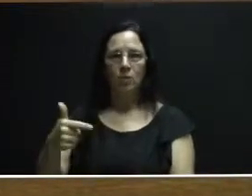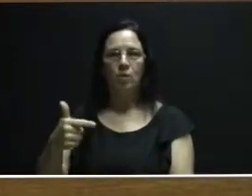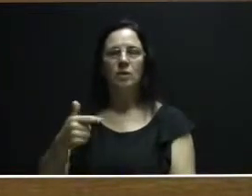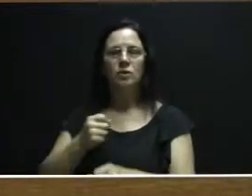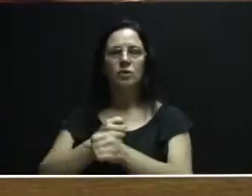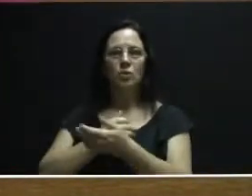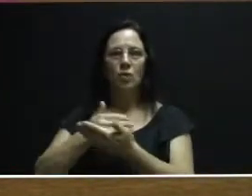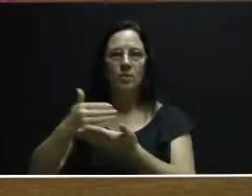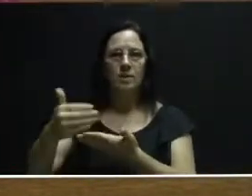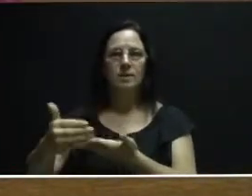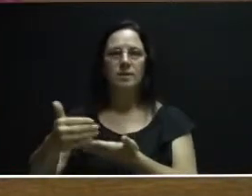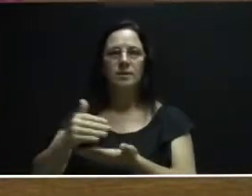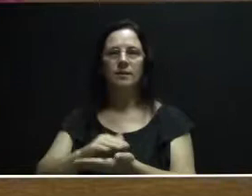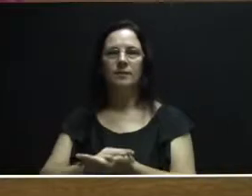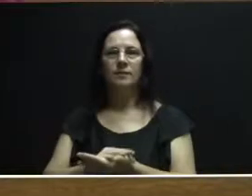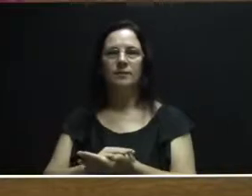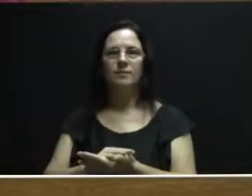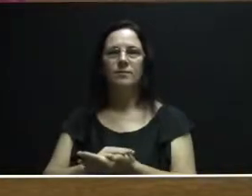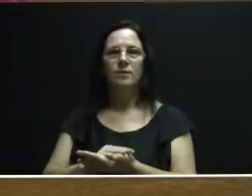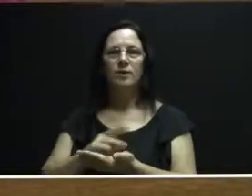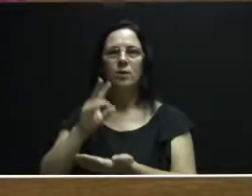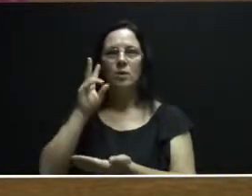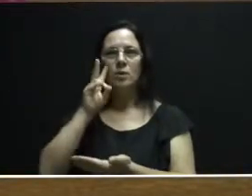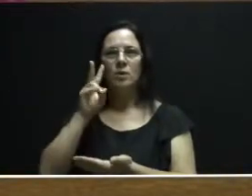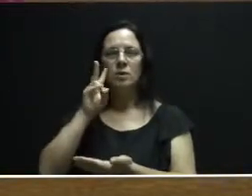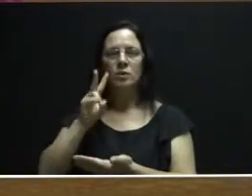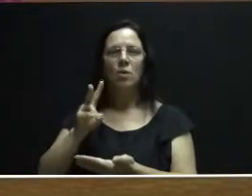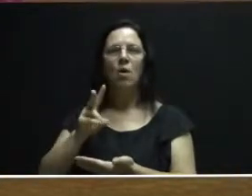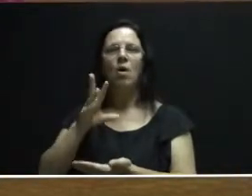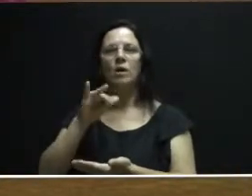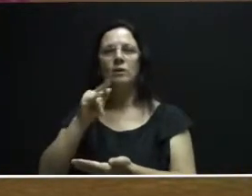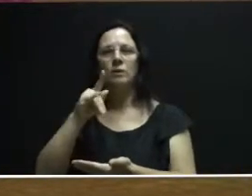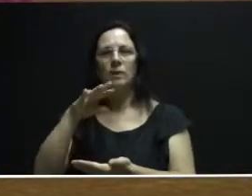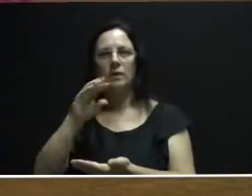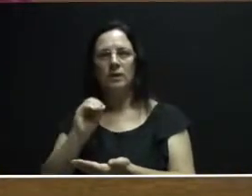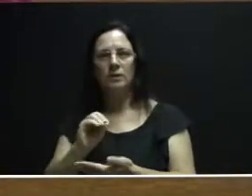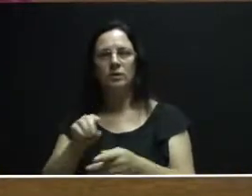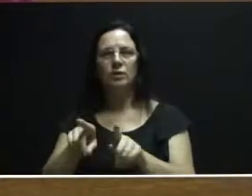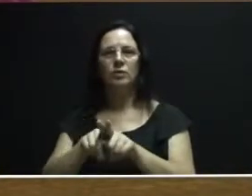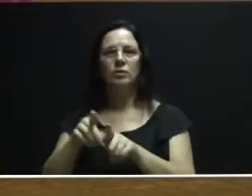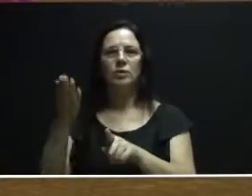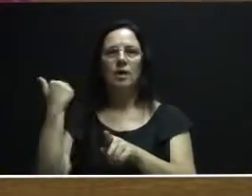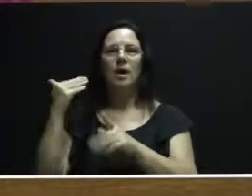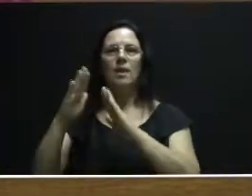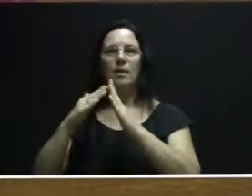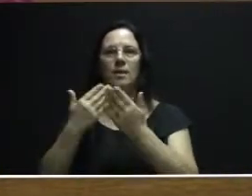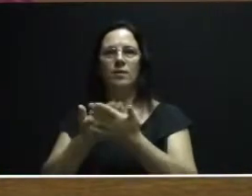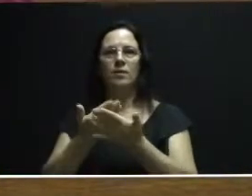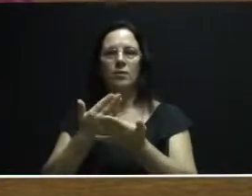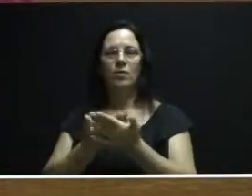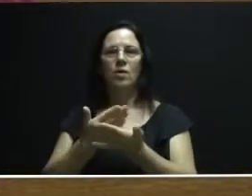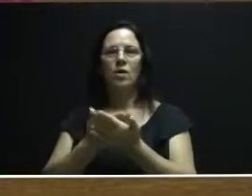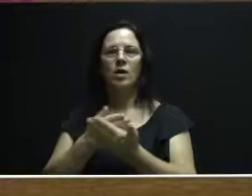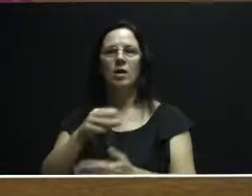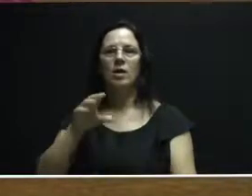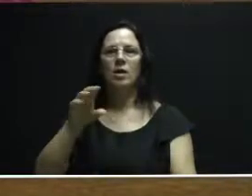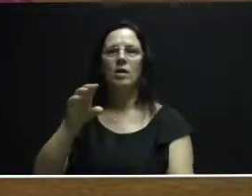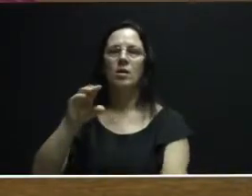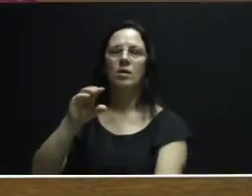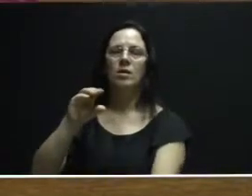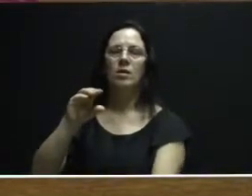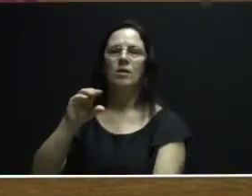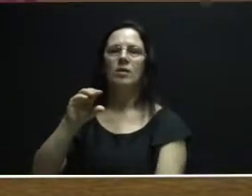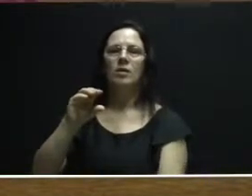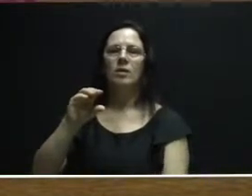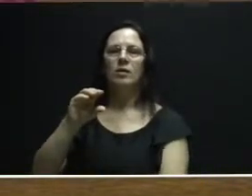os últimos remanescentes dessa história do atletismo. Começamos ali atrás do Colégio Afonso Schmidt, com o professor Roberto Dick.